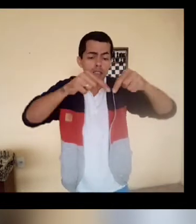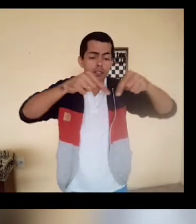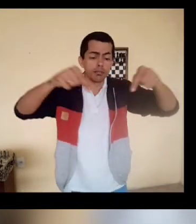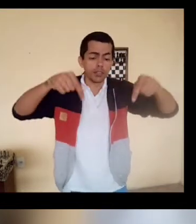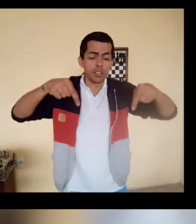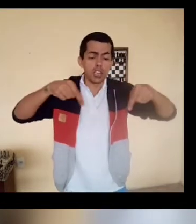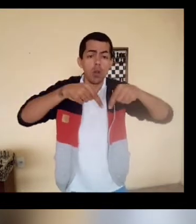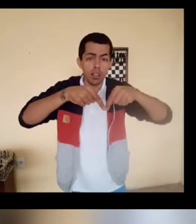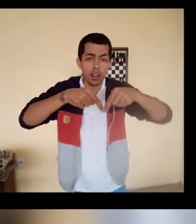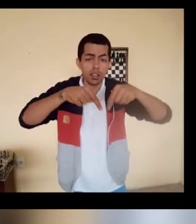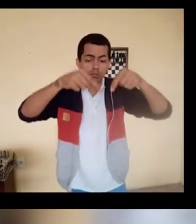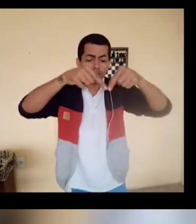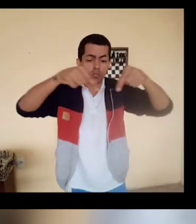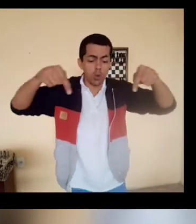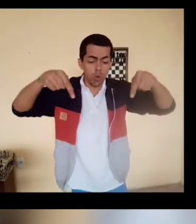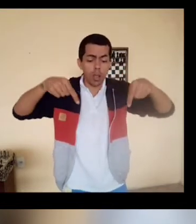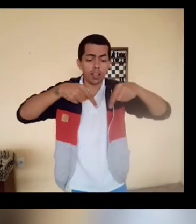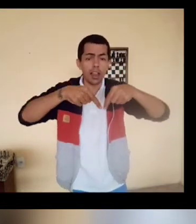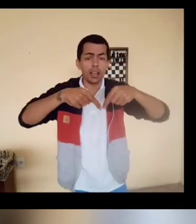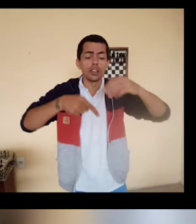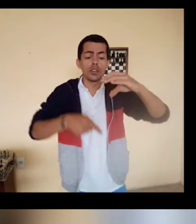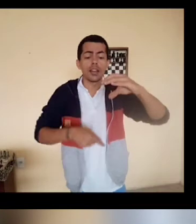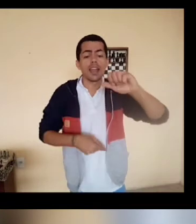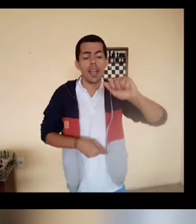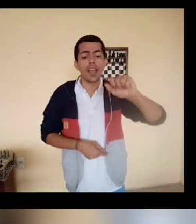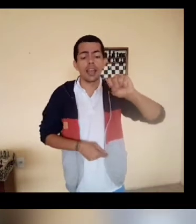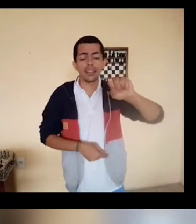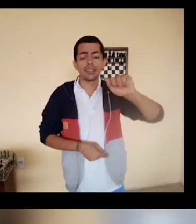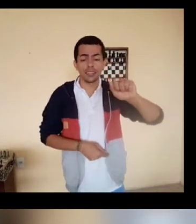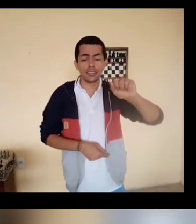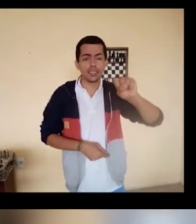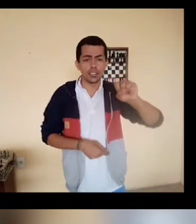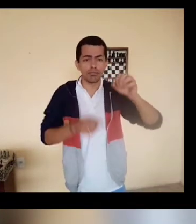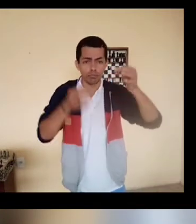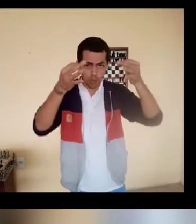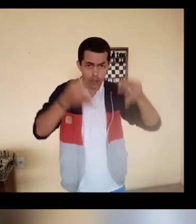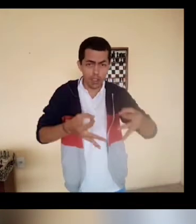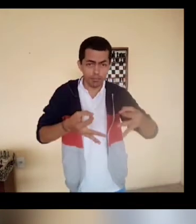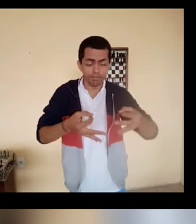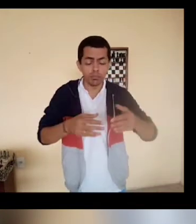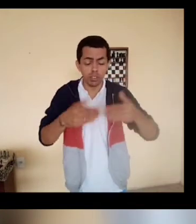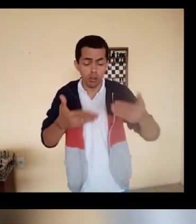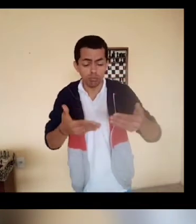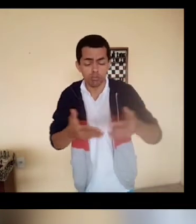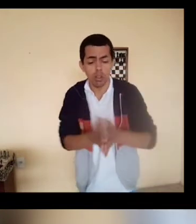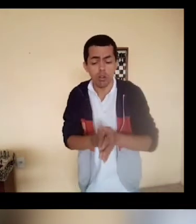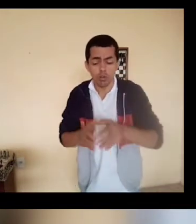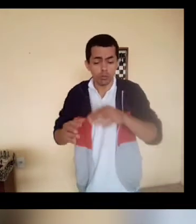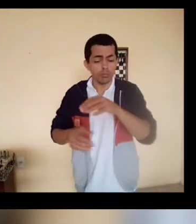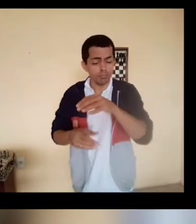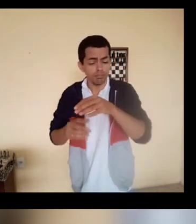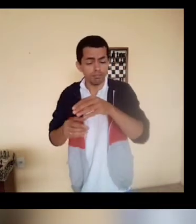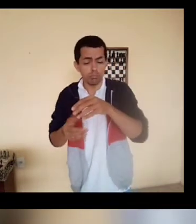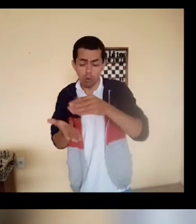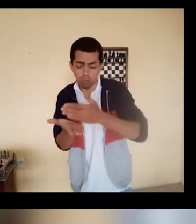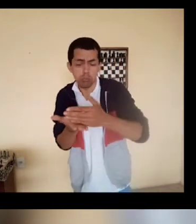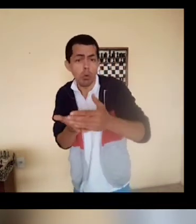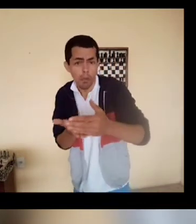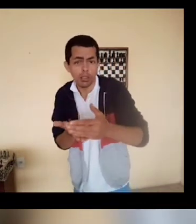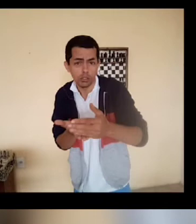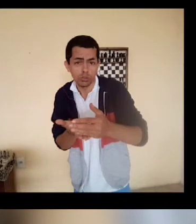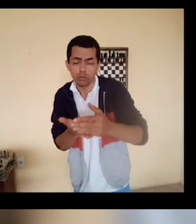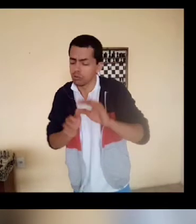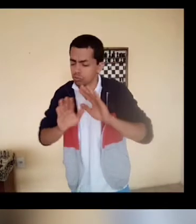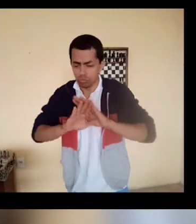ser casas no xadrez? Cada quadradinho desse, cada um chamamos de casas. Então, no início,